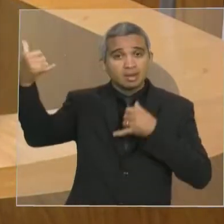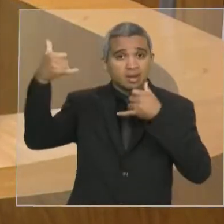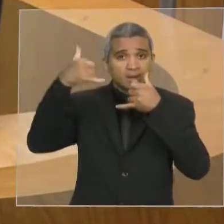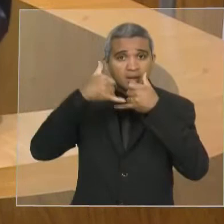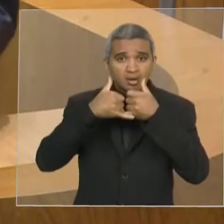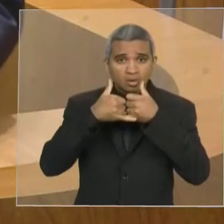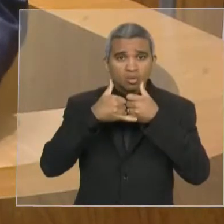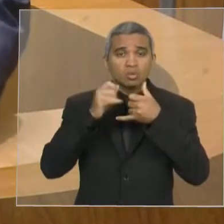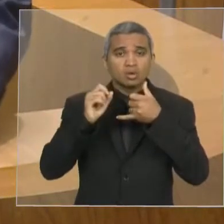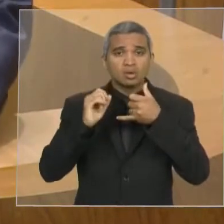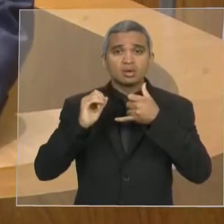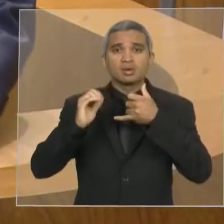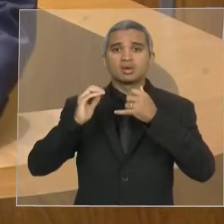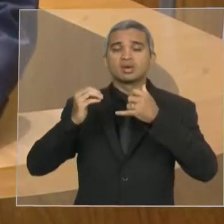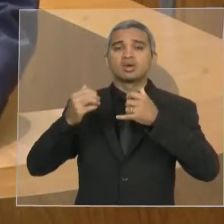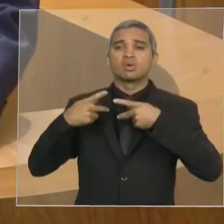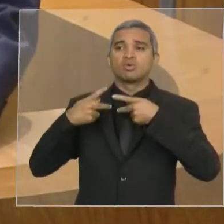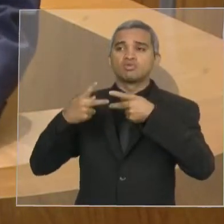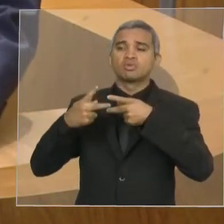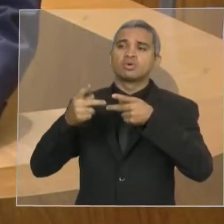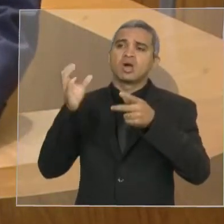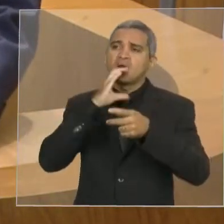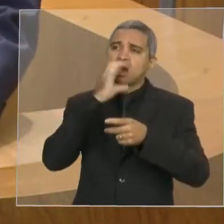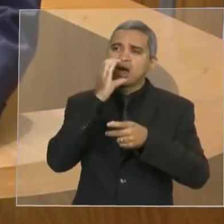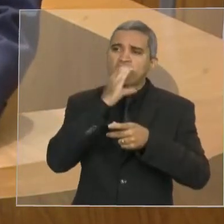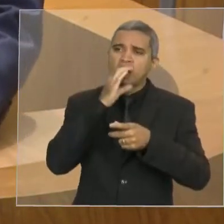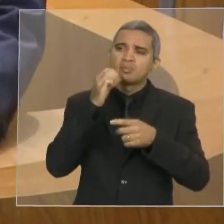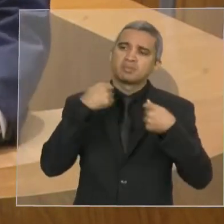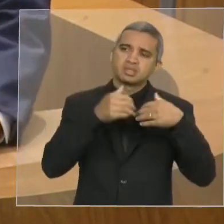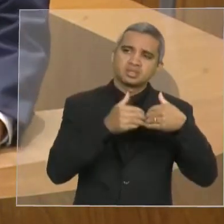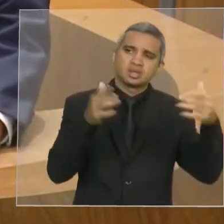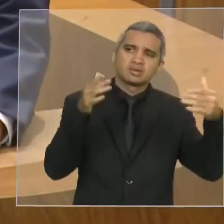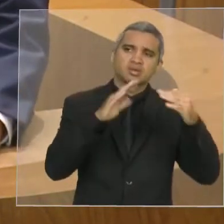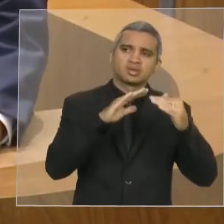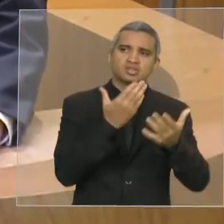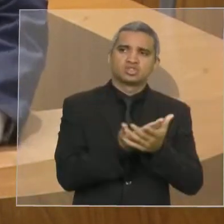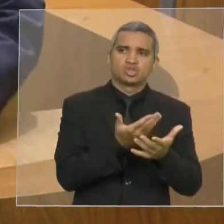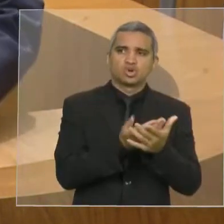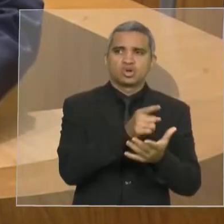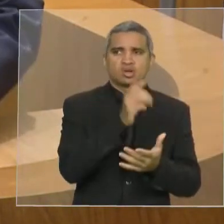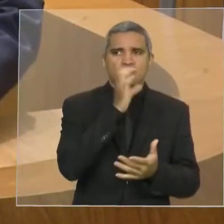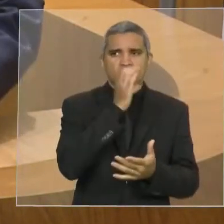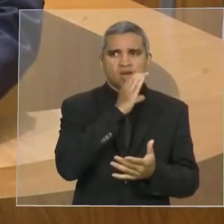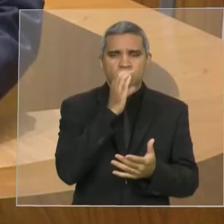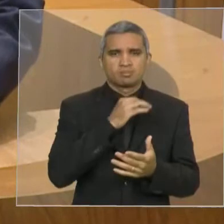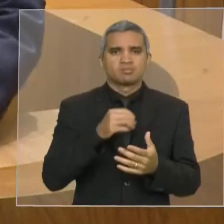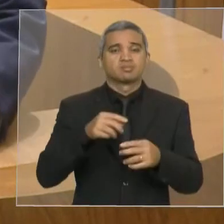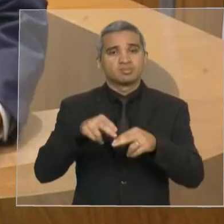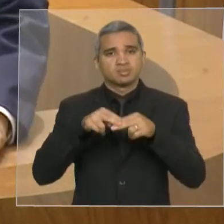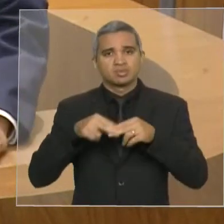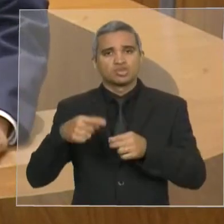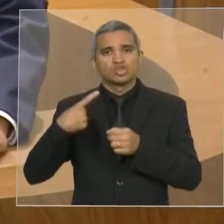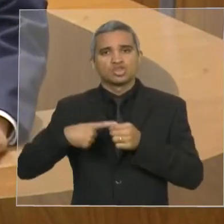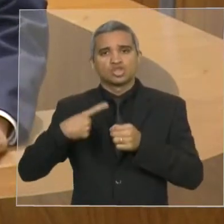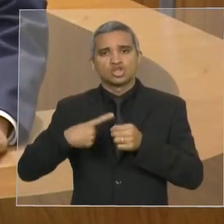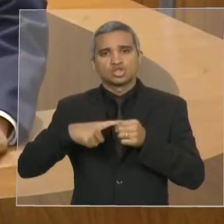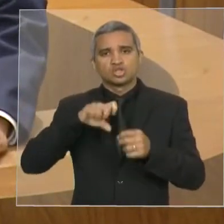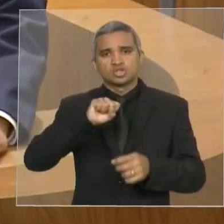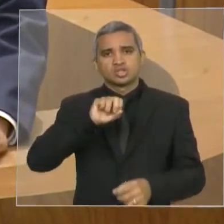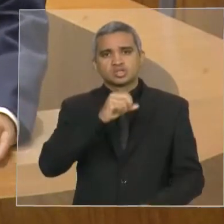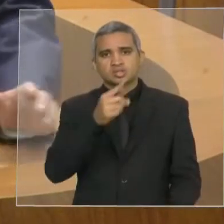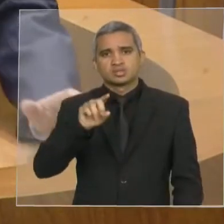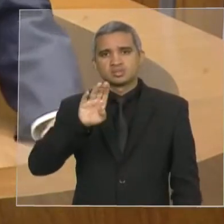parar. E eu me desloquei até lá com o secretário para inaugurar uma obra na zona rural de São Benedito do Rio